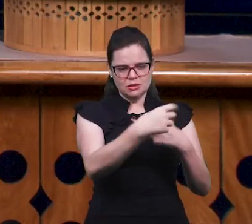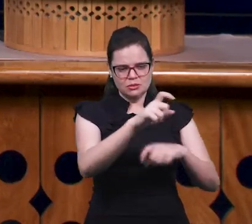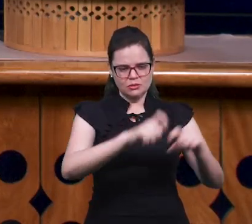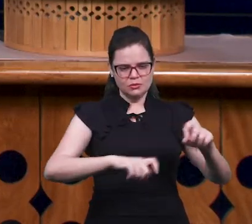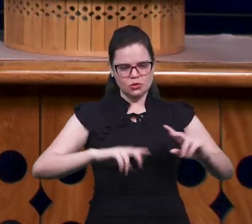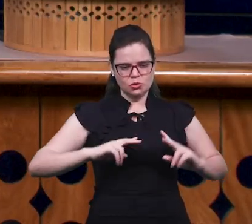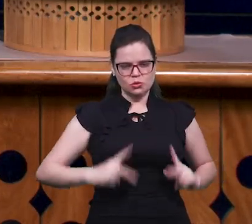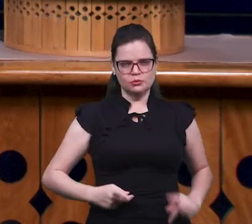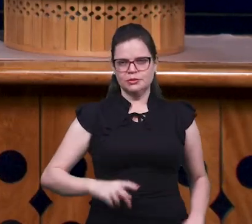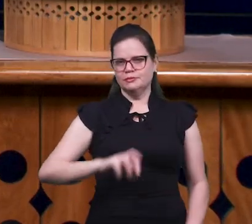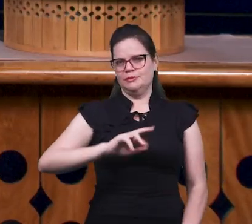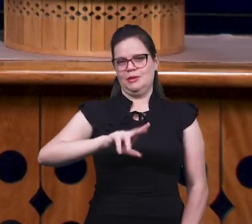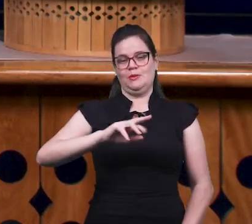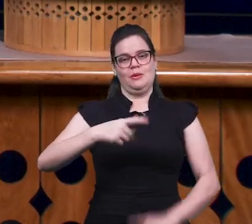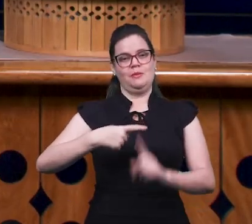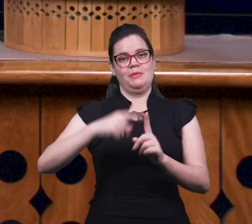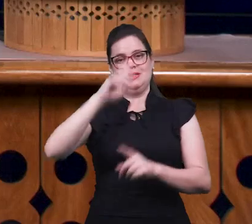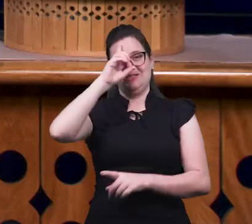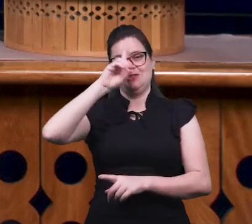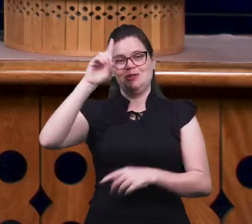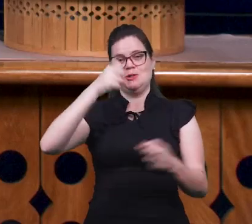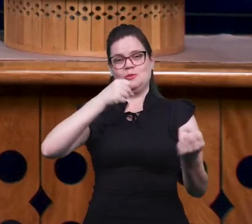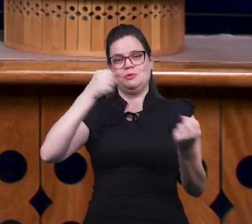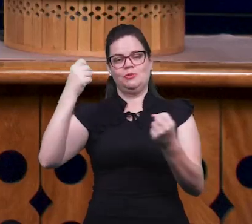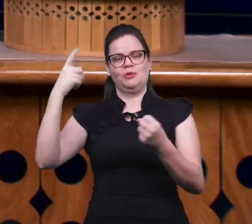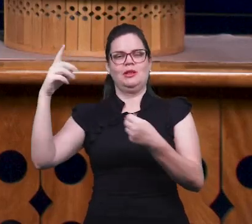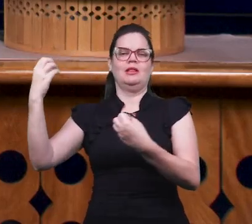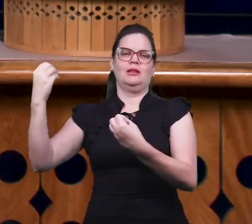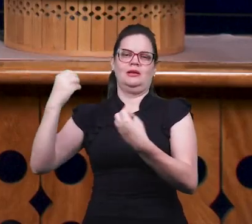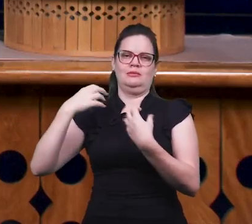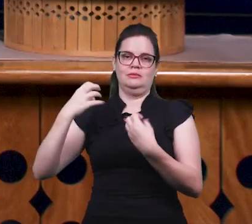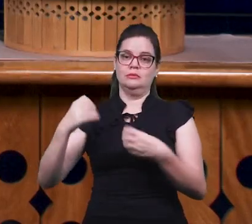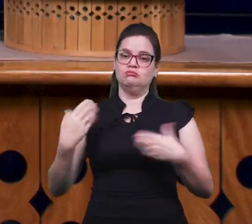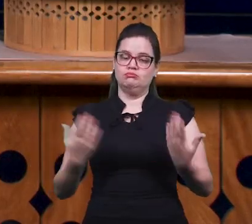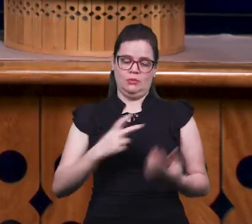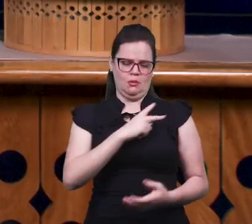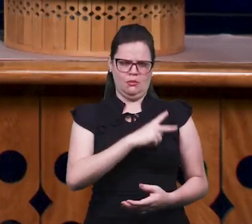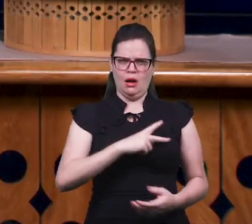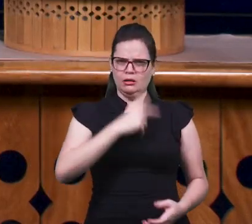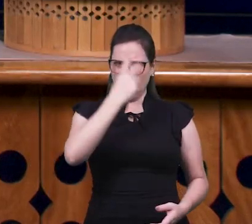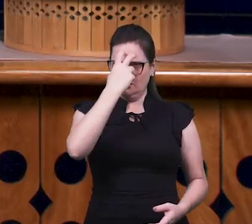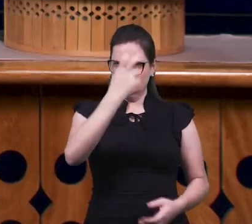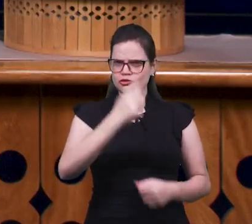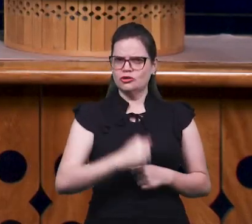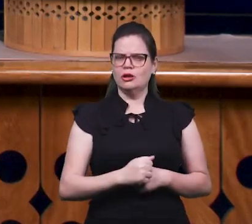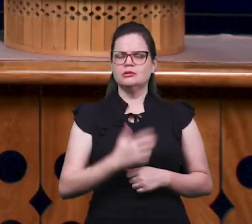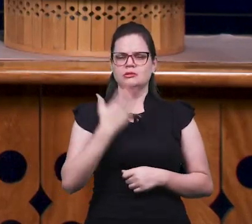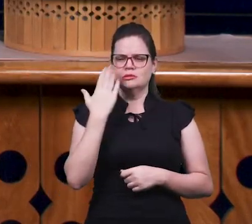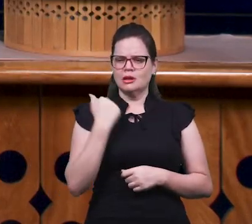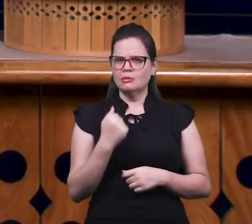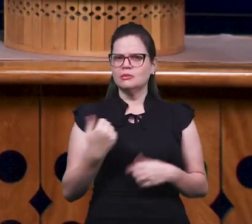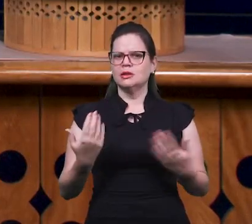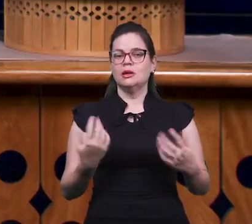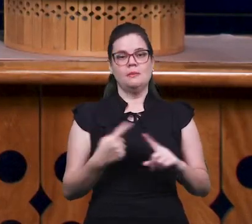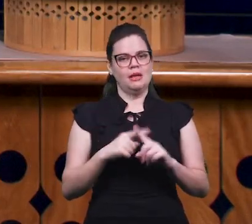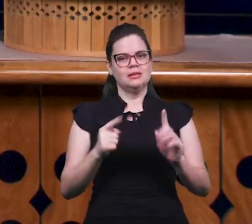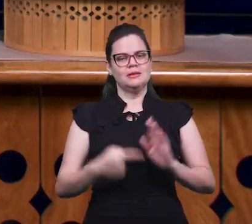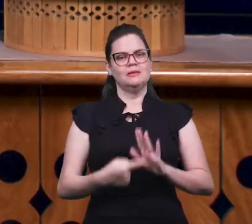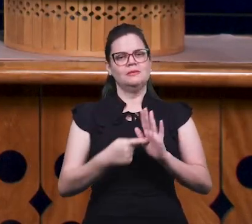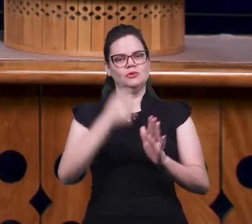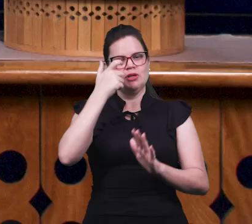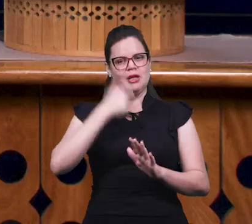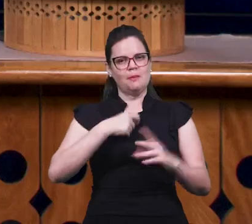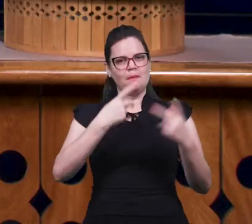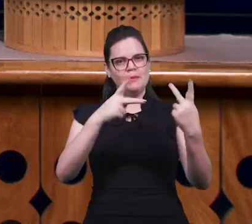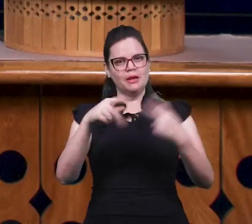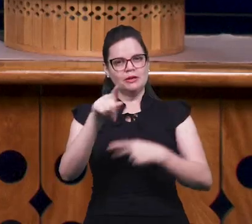vários idiomas, ele podia pregar cultura, mas ele falava: a minha palavra não foi nesse sentido, não. Minha palavra foi palavra espiritual